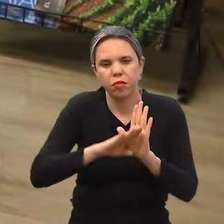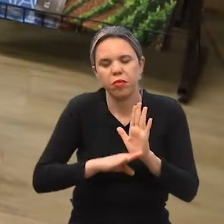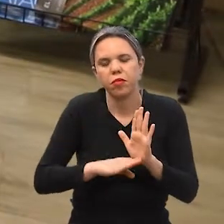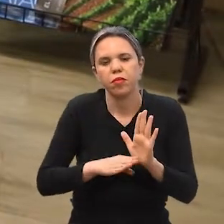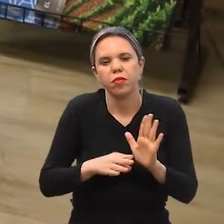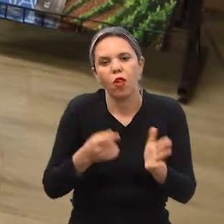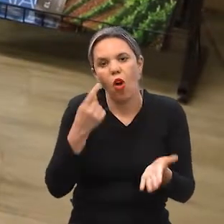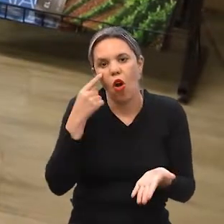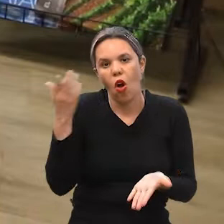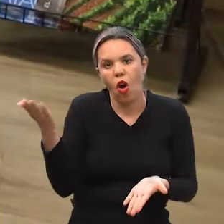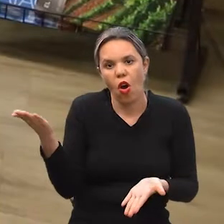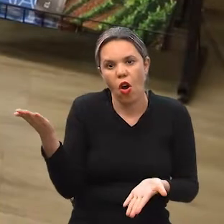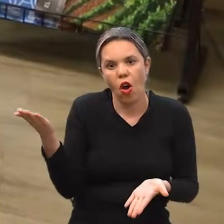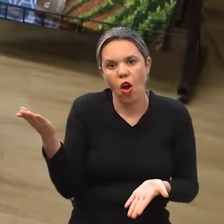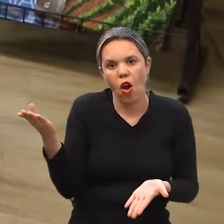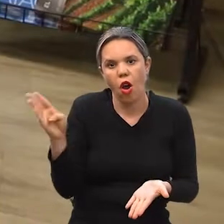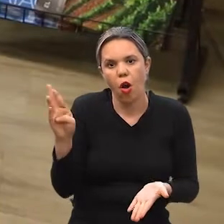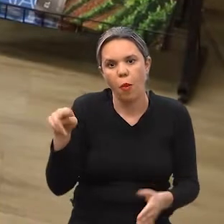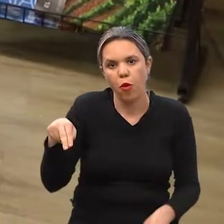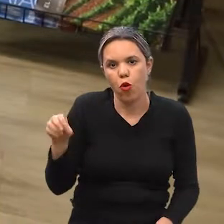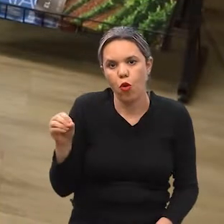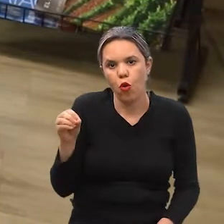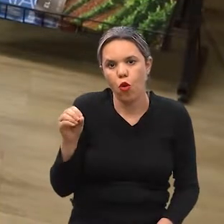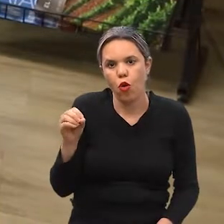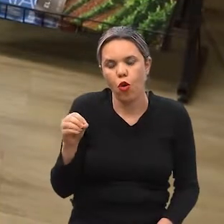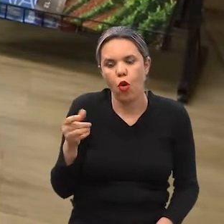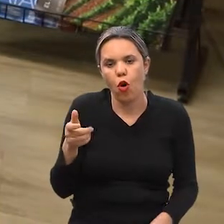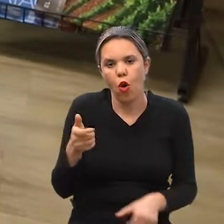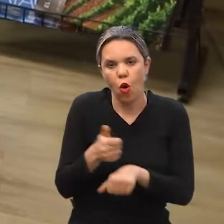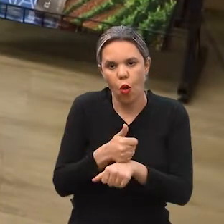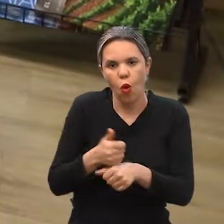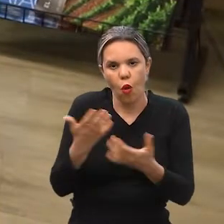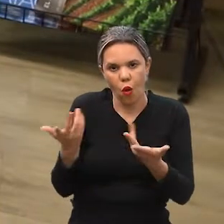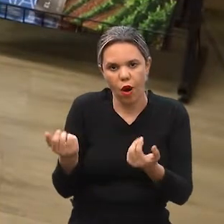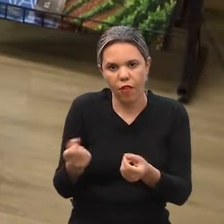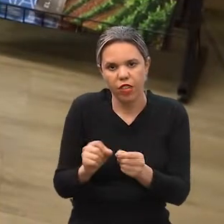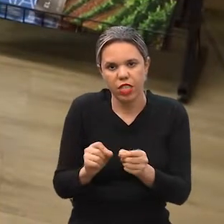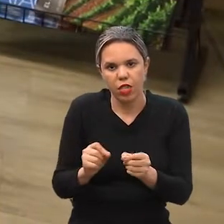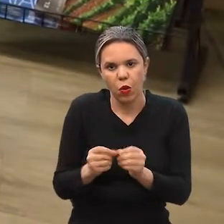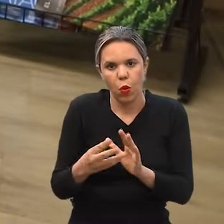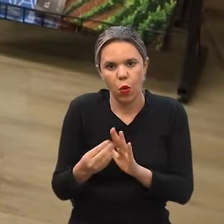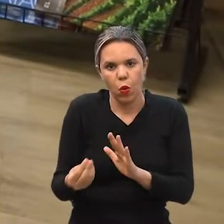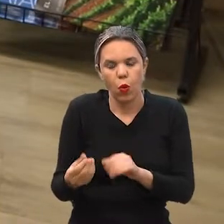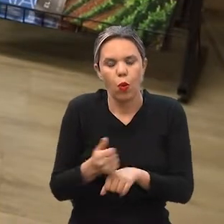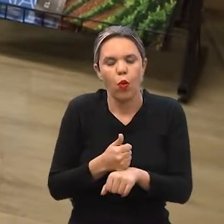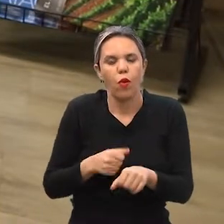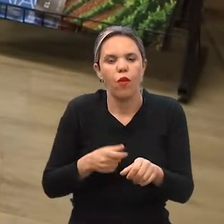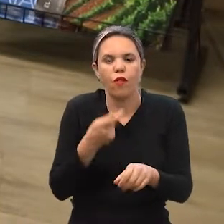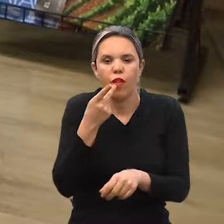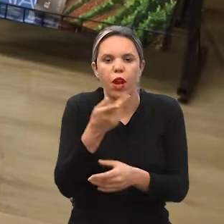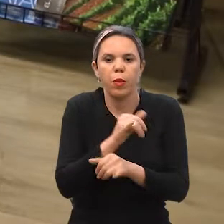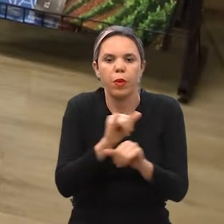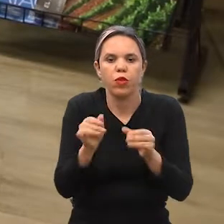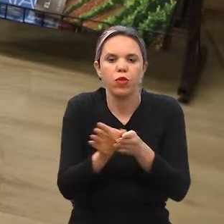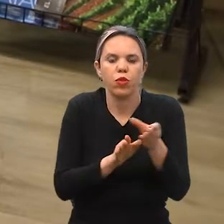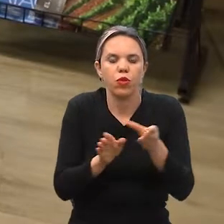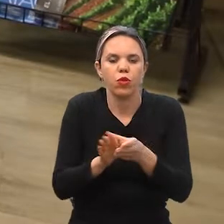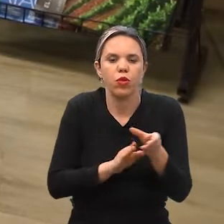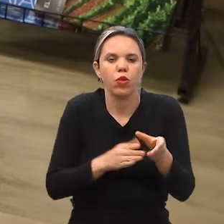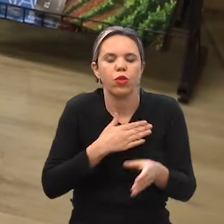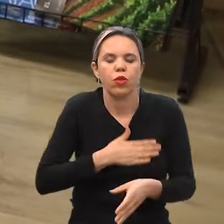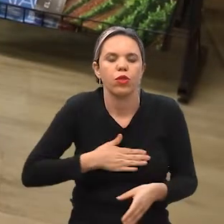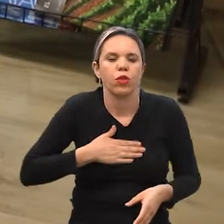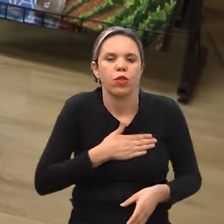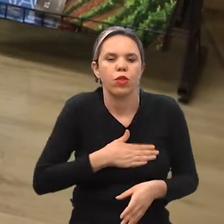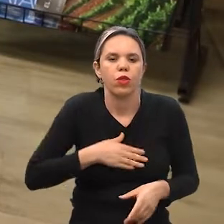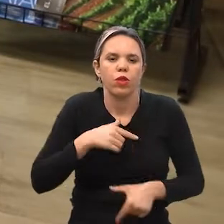profissão, falando, olha só, o Bruno, tal, gostaria de seguir essa área, o que você falaria para o pessoal que está em casa e que